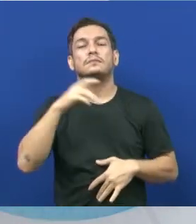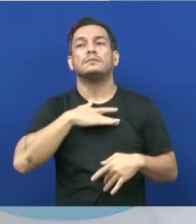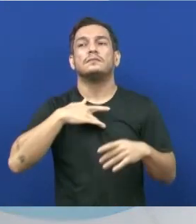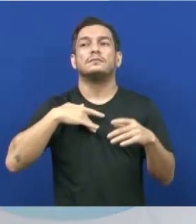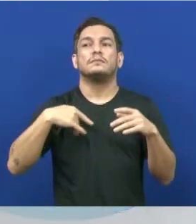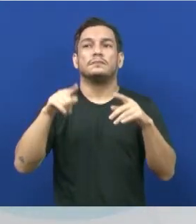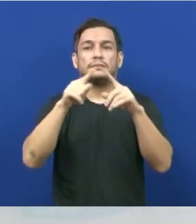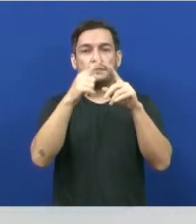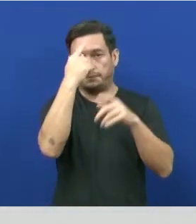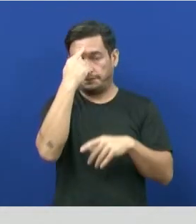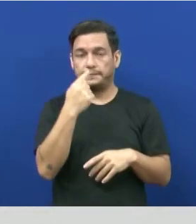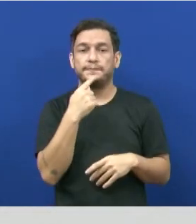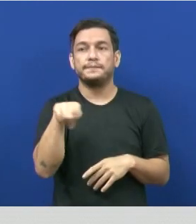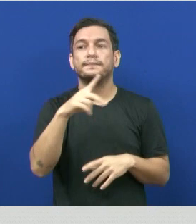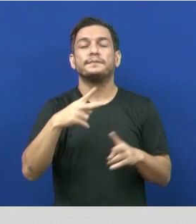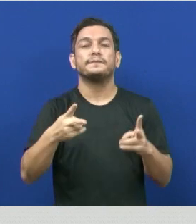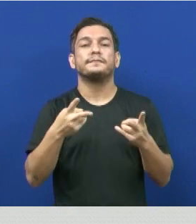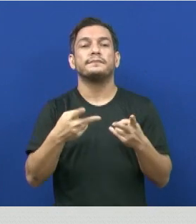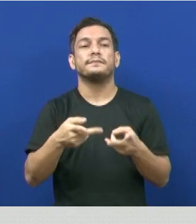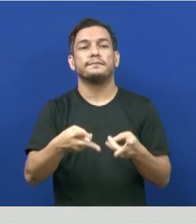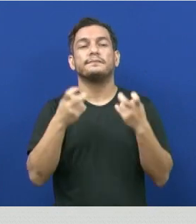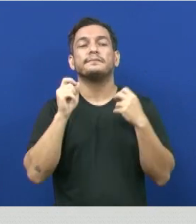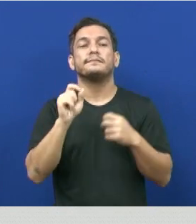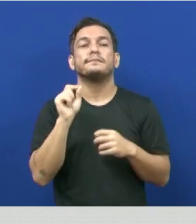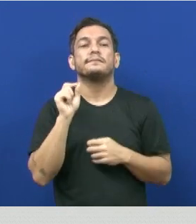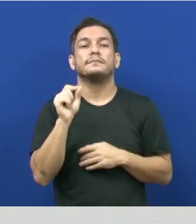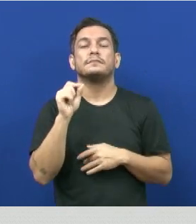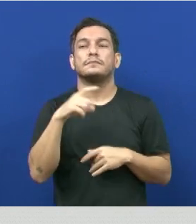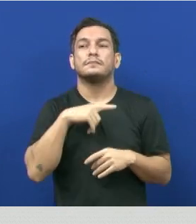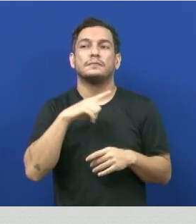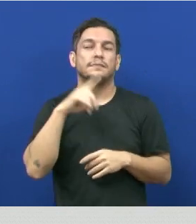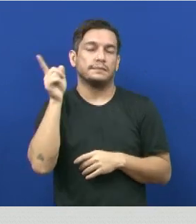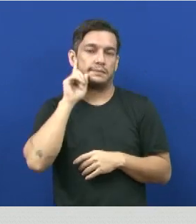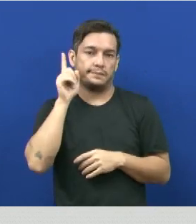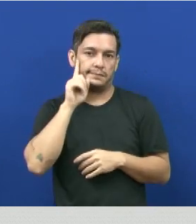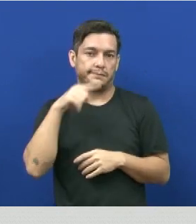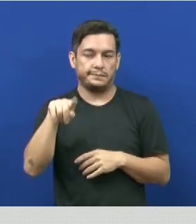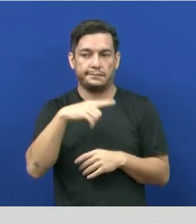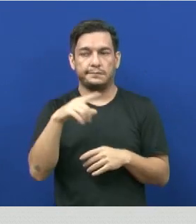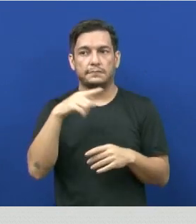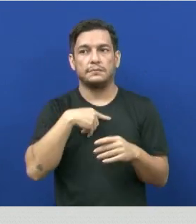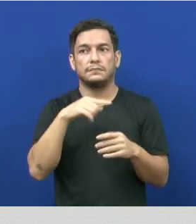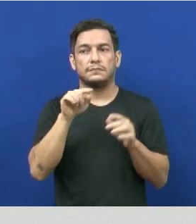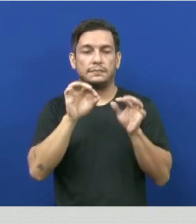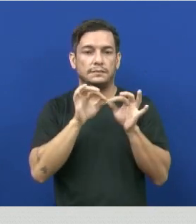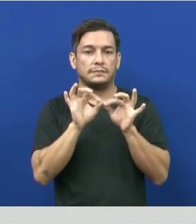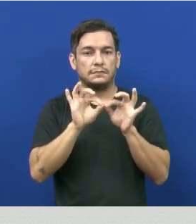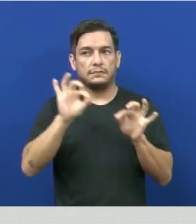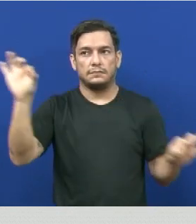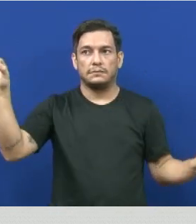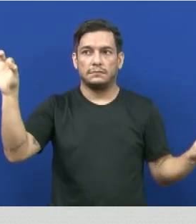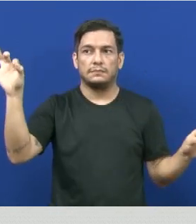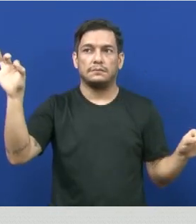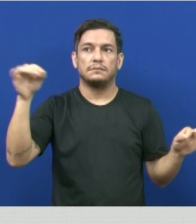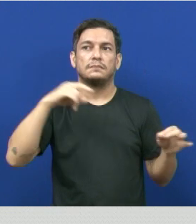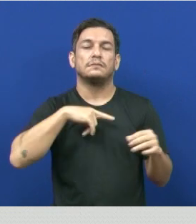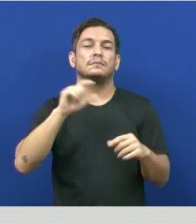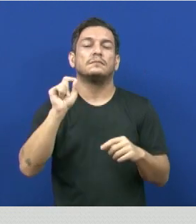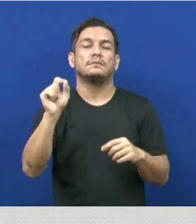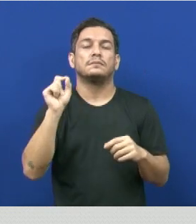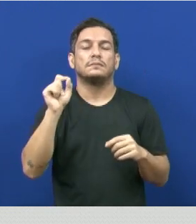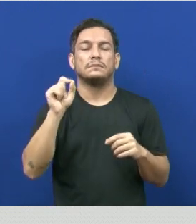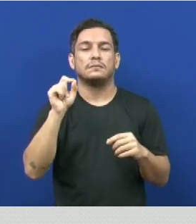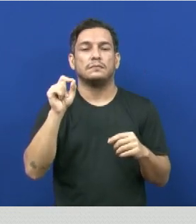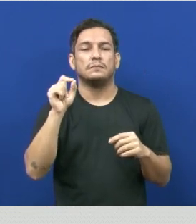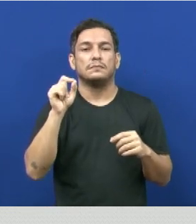que vocês estão vendo vocês vão perceber um pouquinho mais além do dia a dia de vocês vocês vão ver uma linha e nessa linha ele